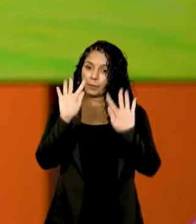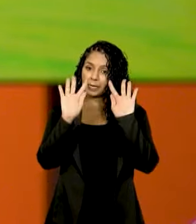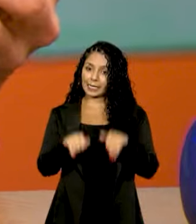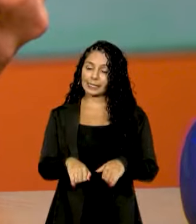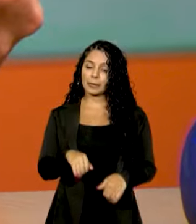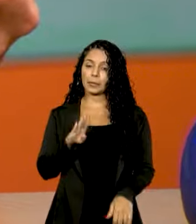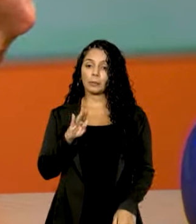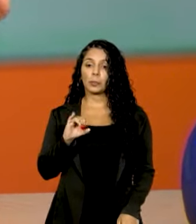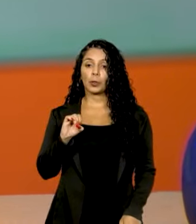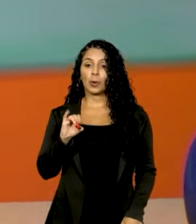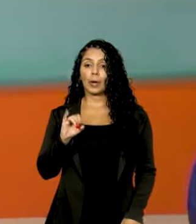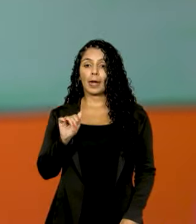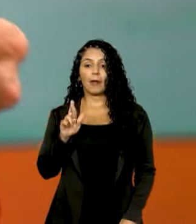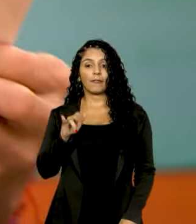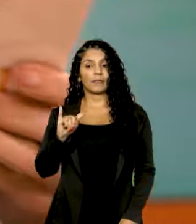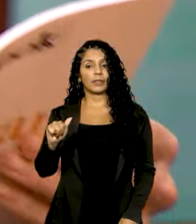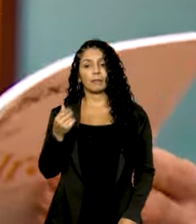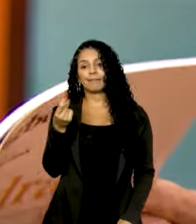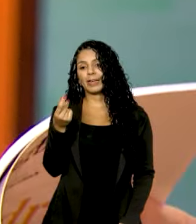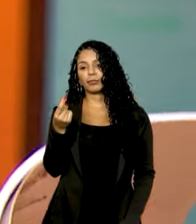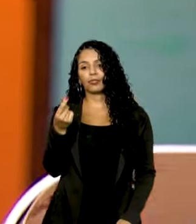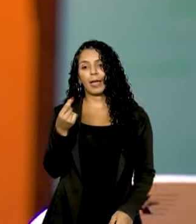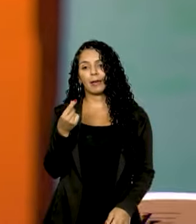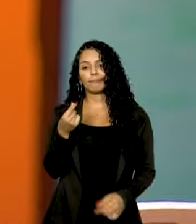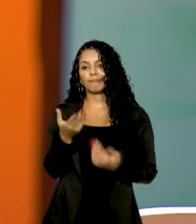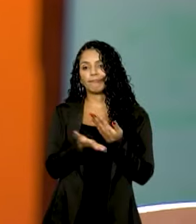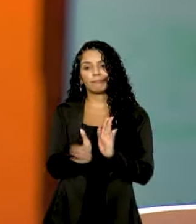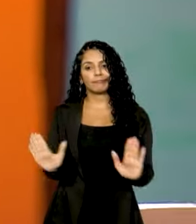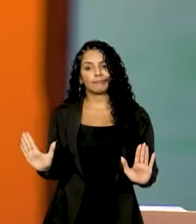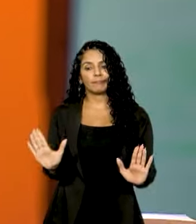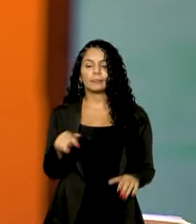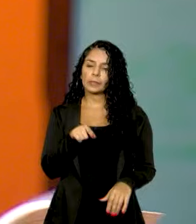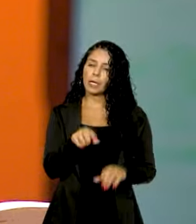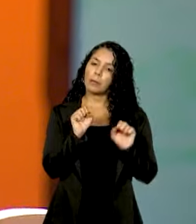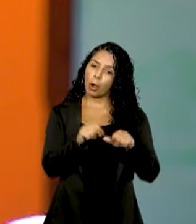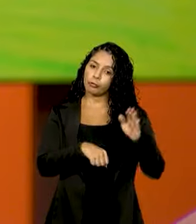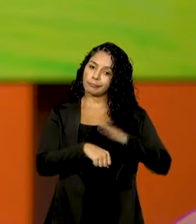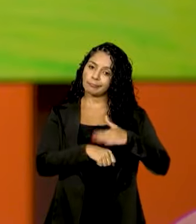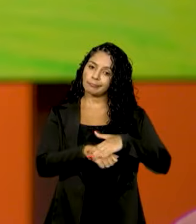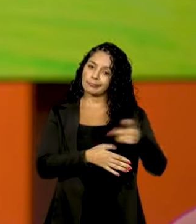biografia. Mas o dinheiro não deu. Você pode escrever a sua